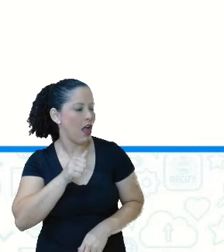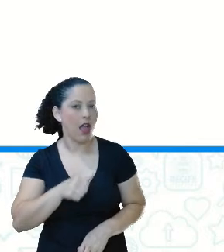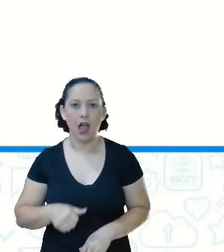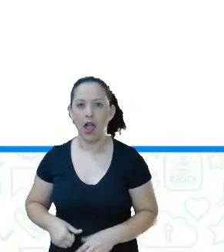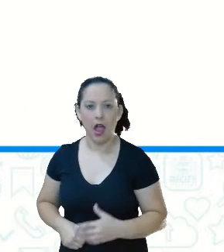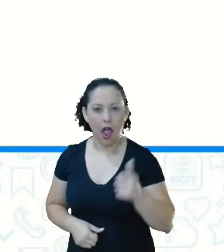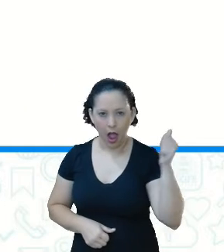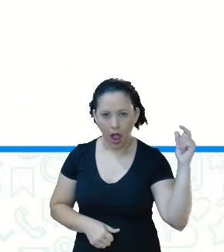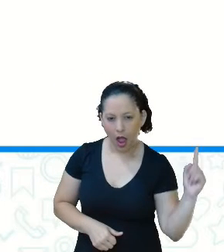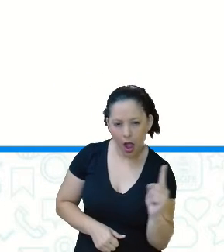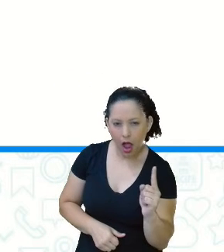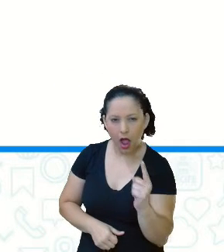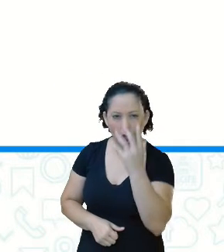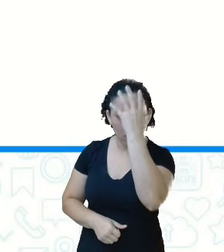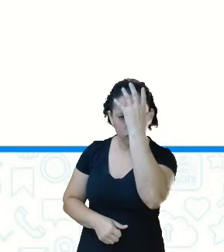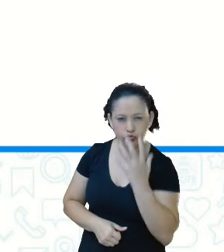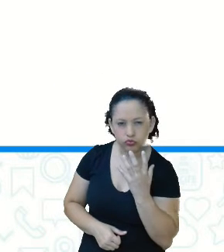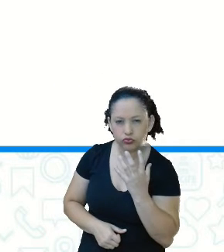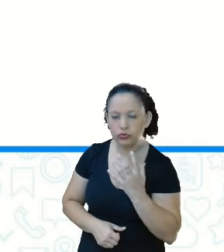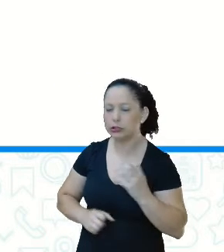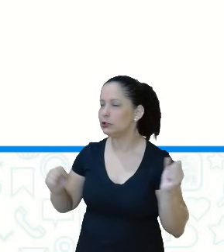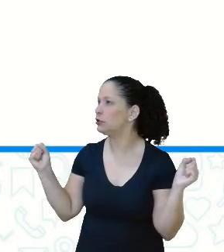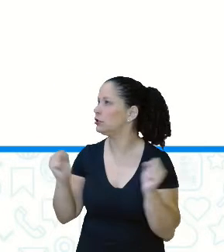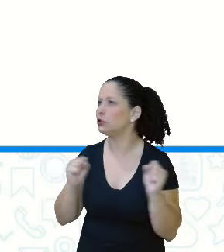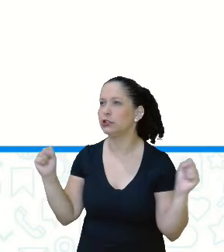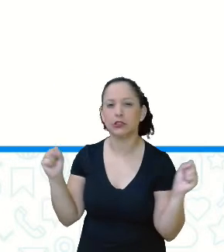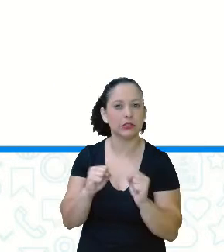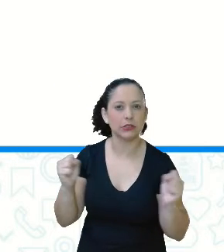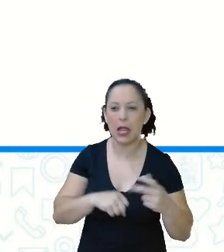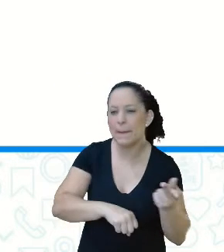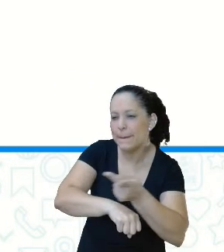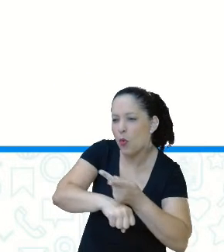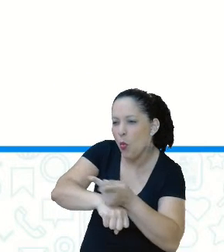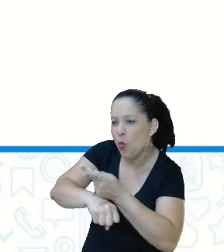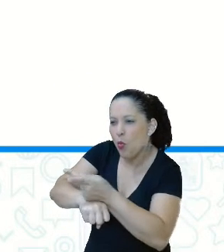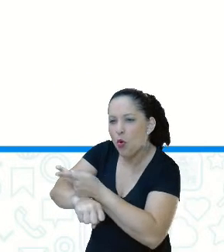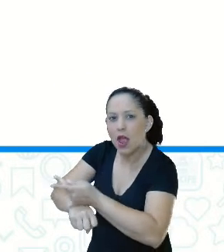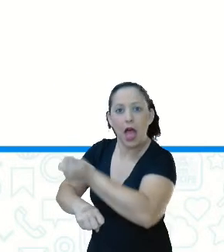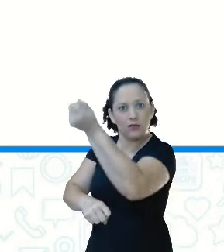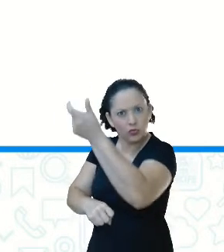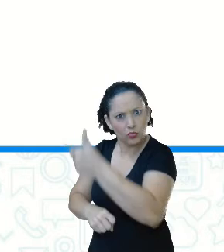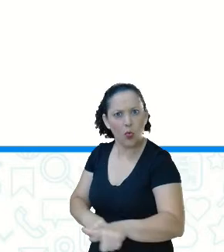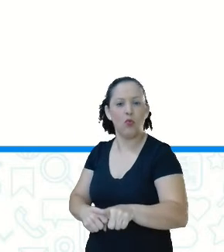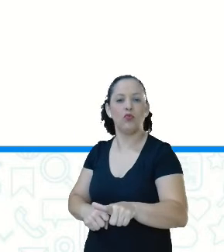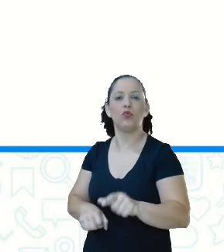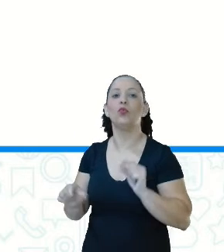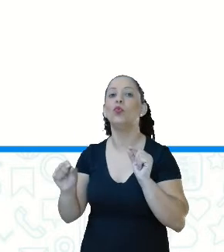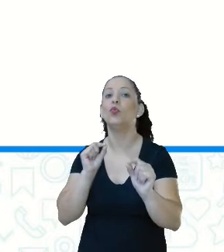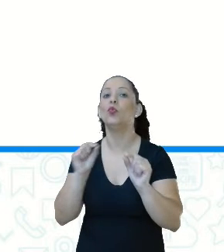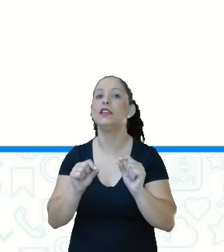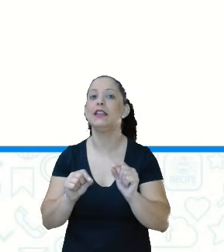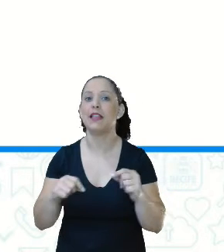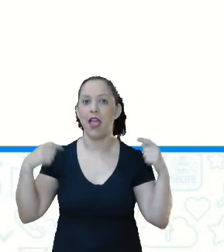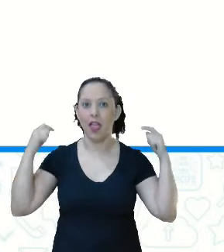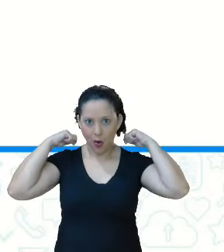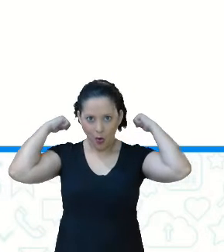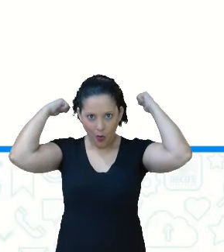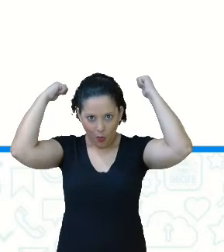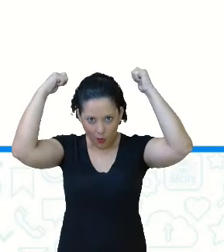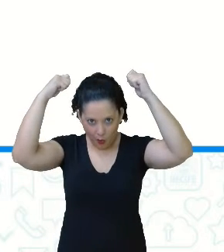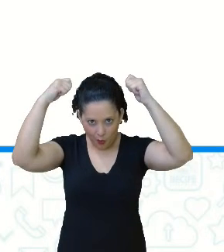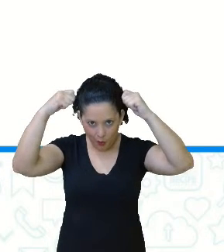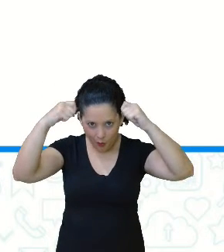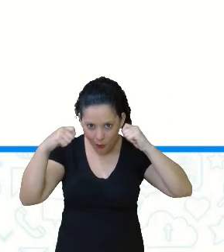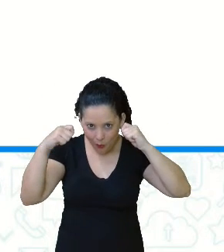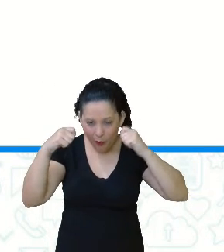muito zangada e decidiu ir à procura da menina. Para isso, vestiu-se de velhinha e começou